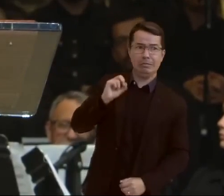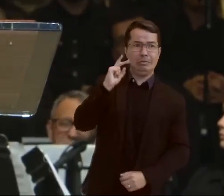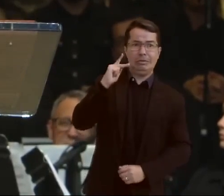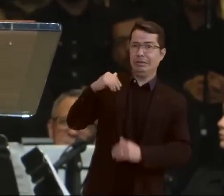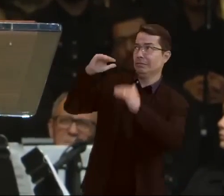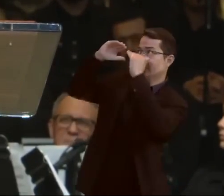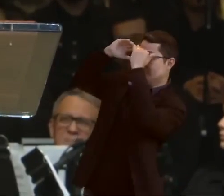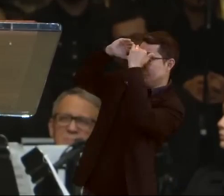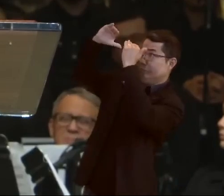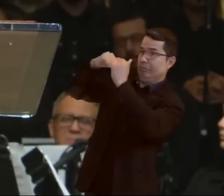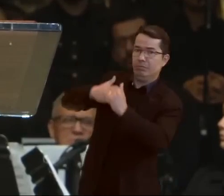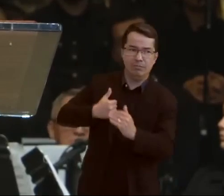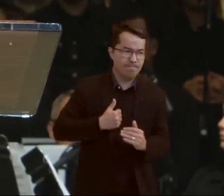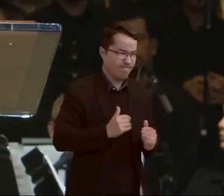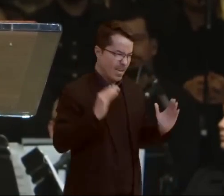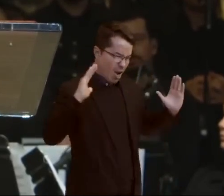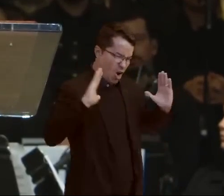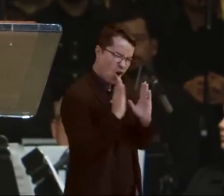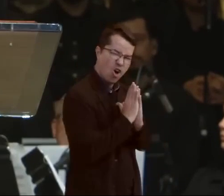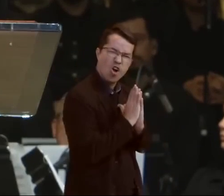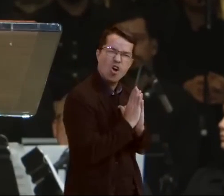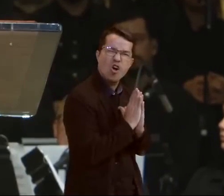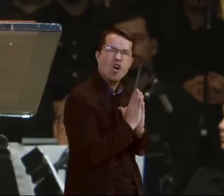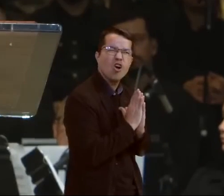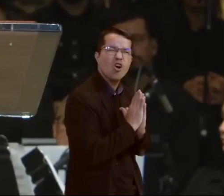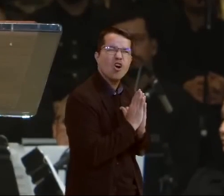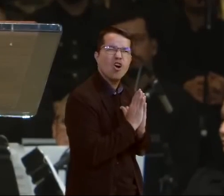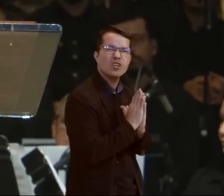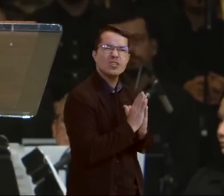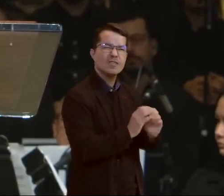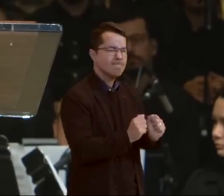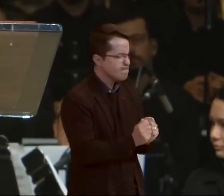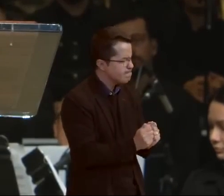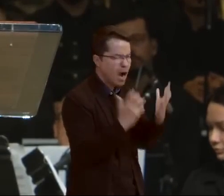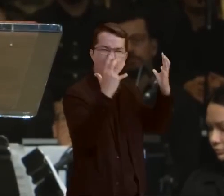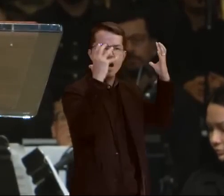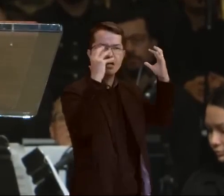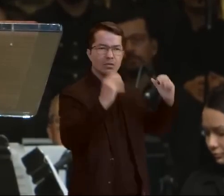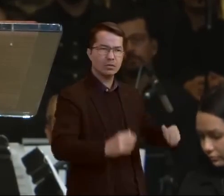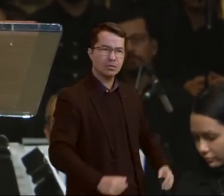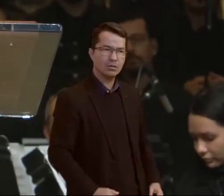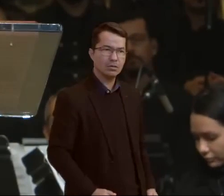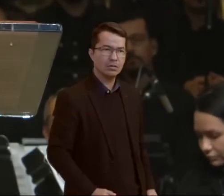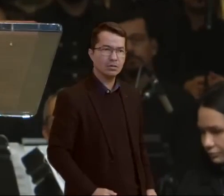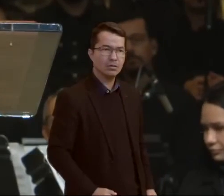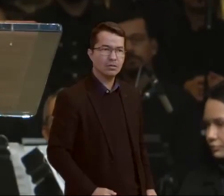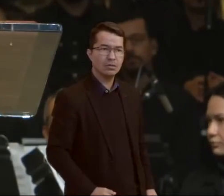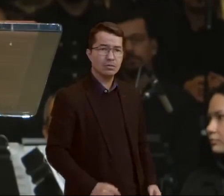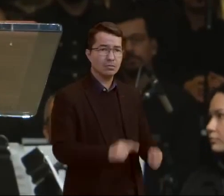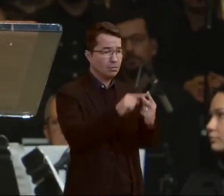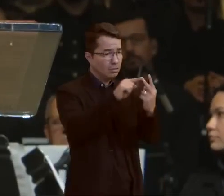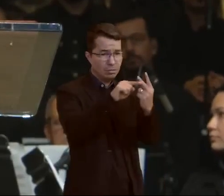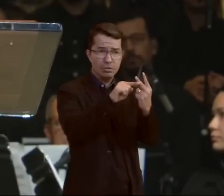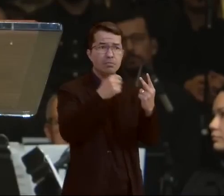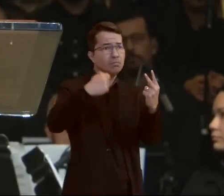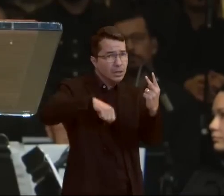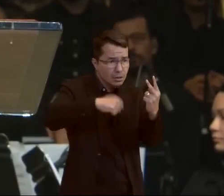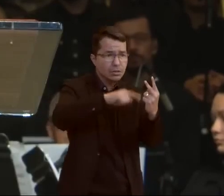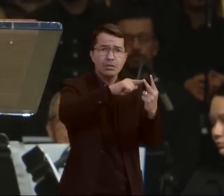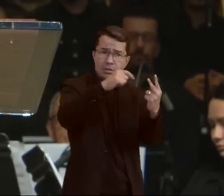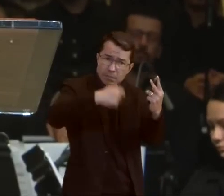Deus vai nos ensinar que todos os dias nós somos confrontados por